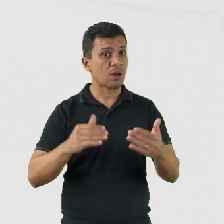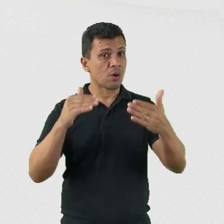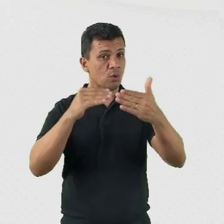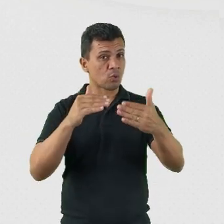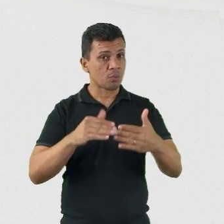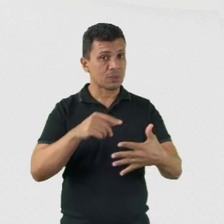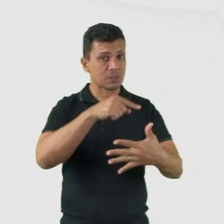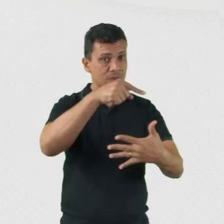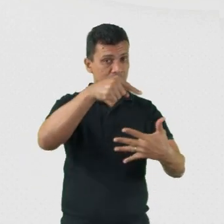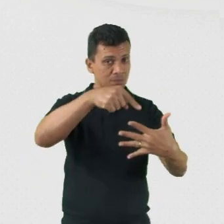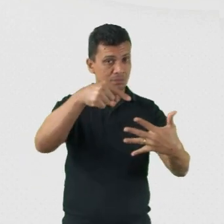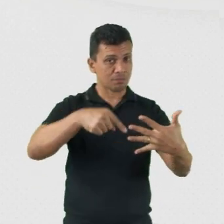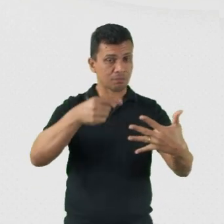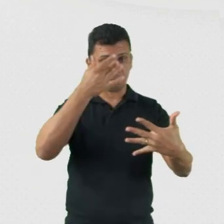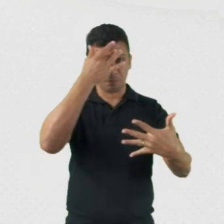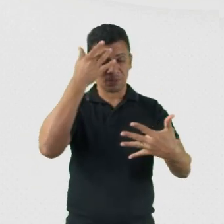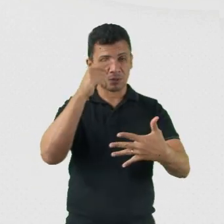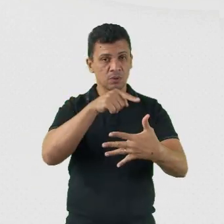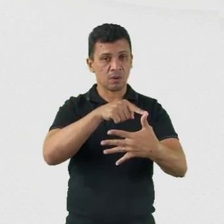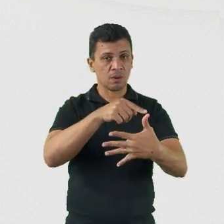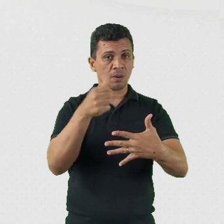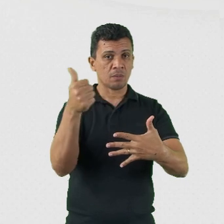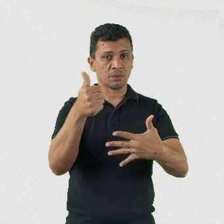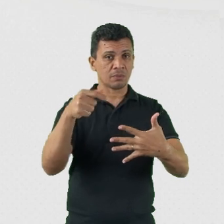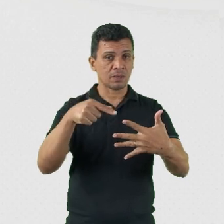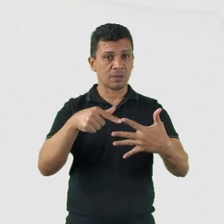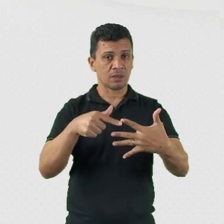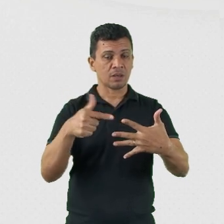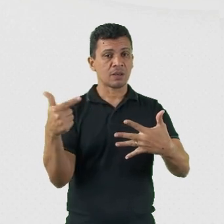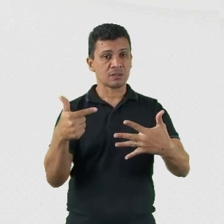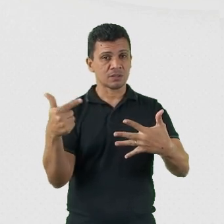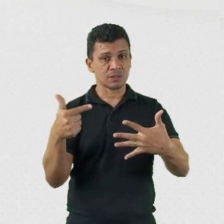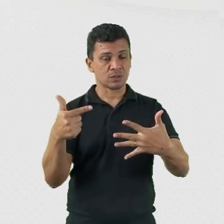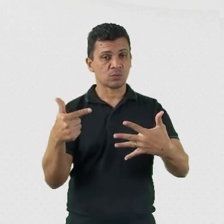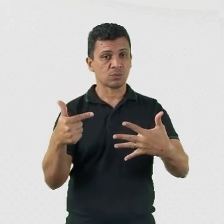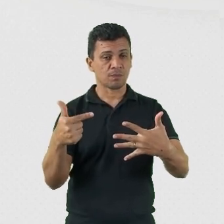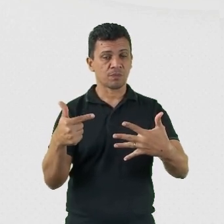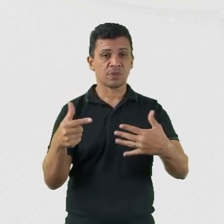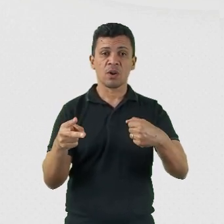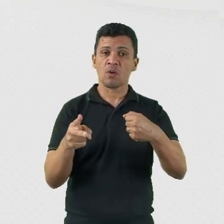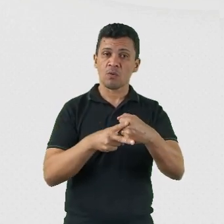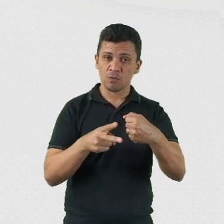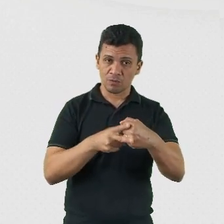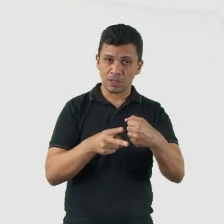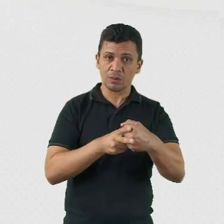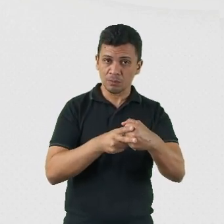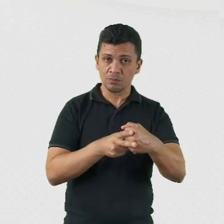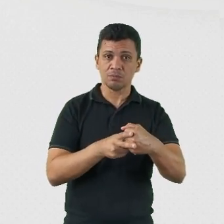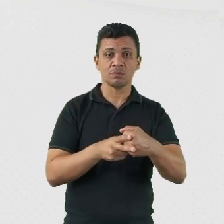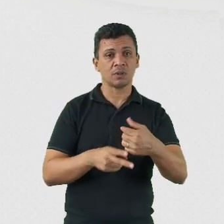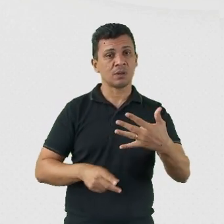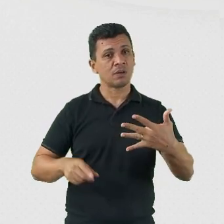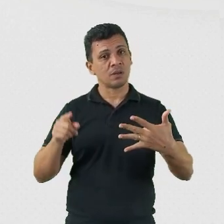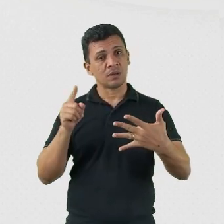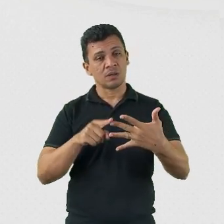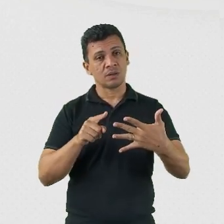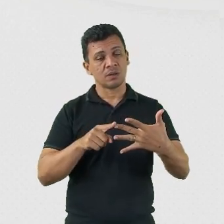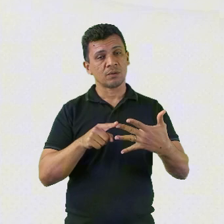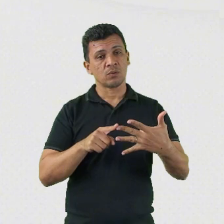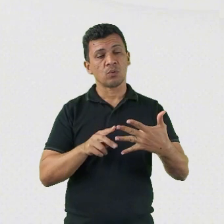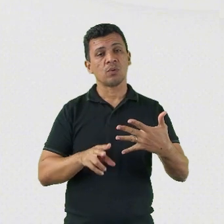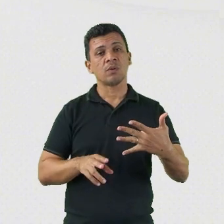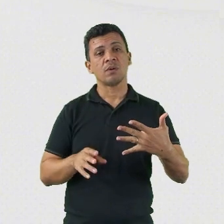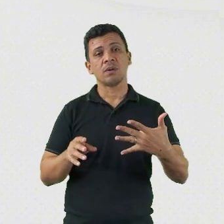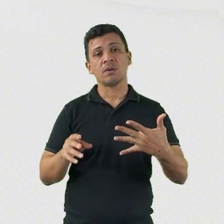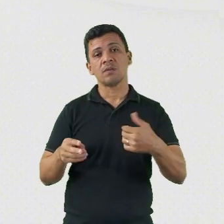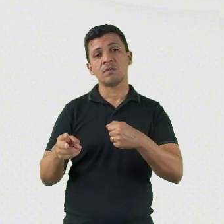as terceiras pessoas. Quando você tem a primeira, a segunda pessoa, o verbo fica de um jeito. Quando você utiliza esse